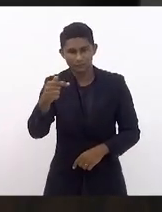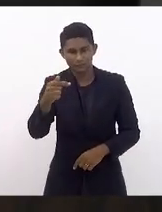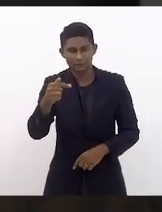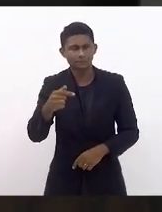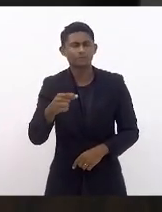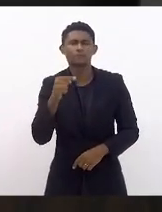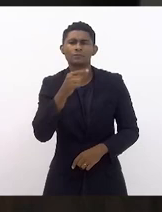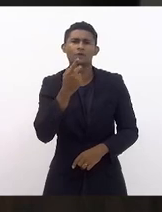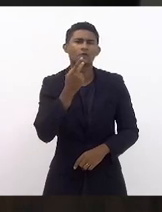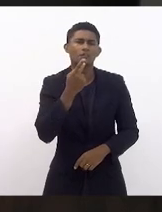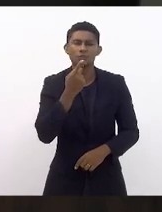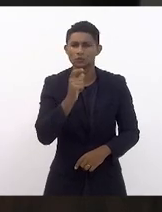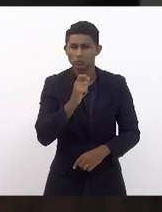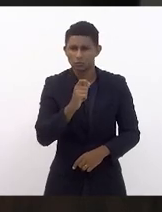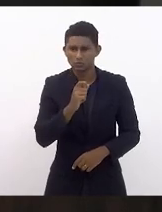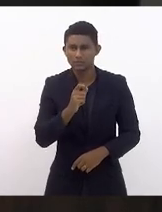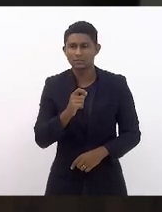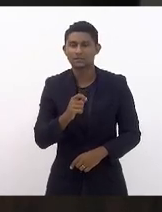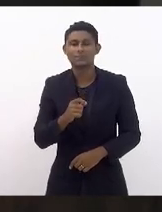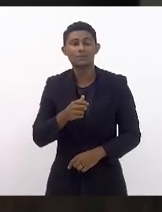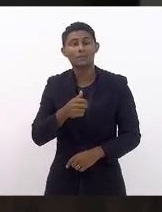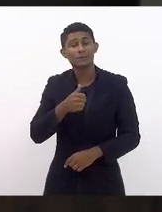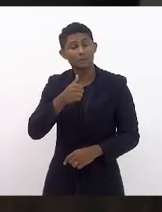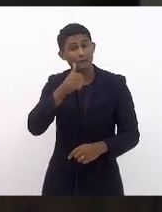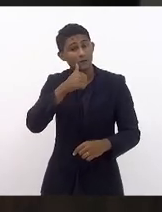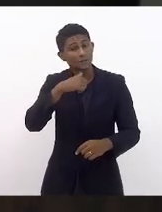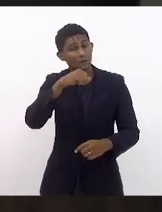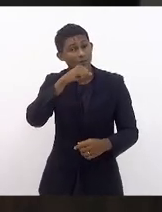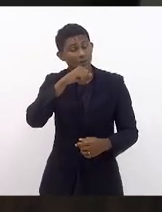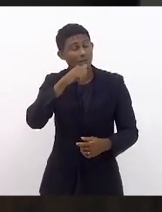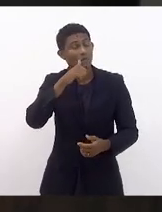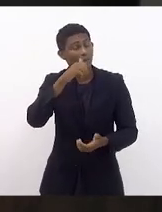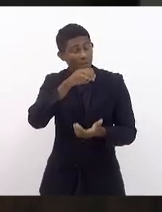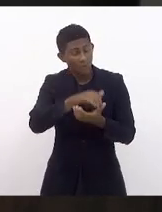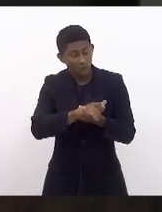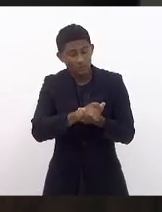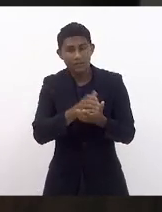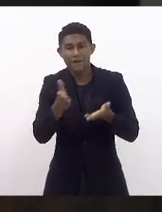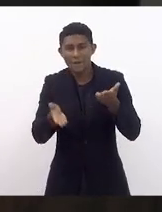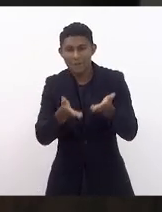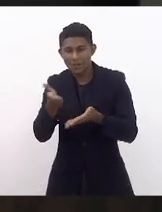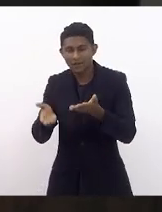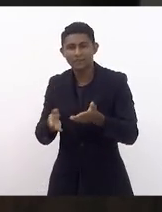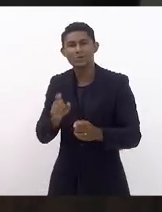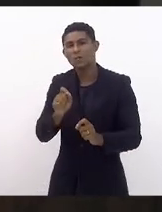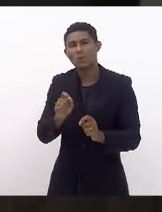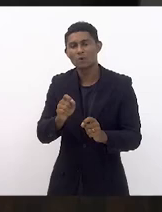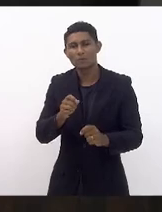carinhoso para afirmar o cuidado de sua esposa com a família e netos. Ela é uma mulher